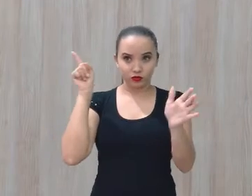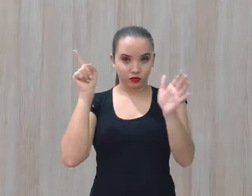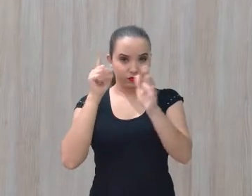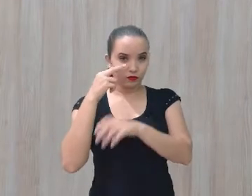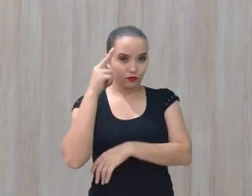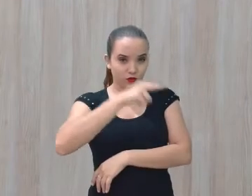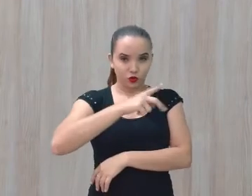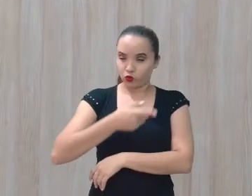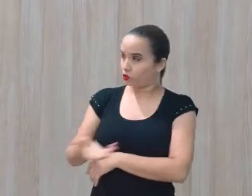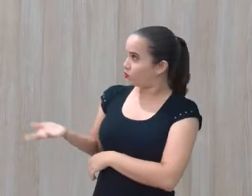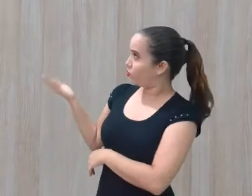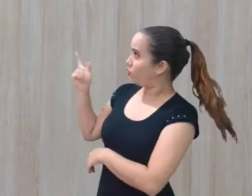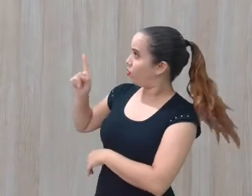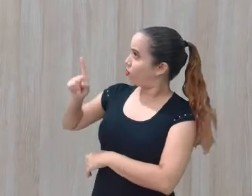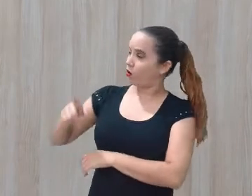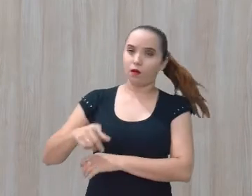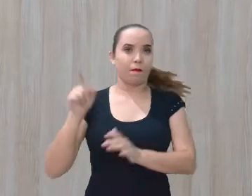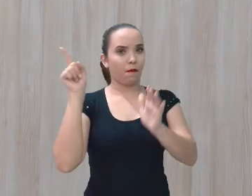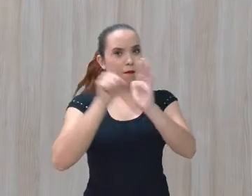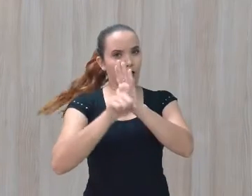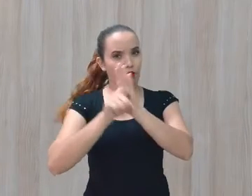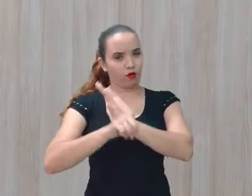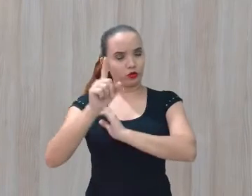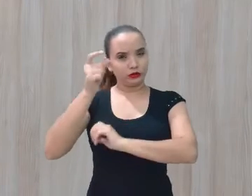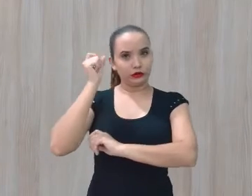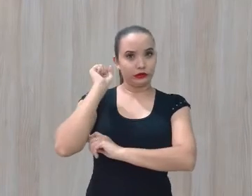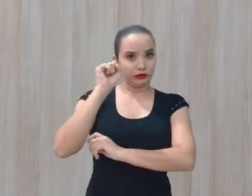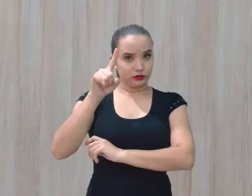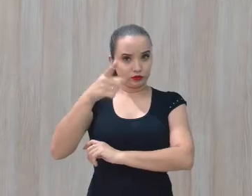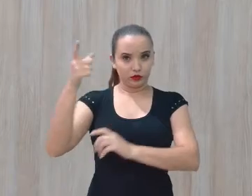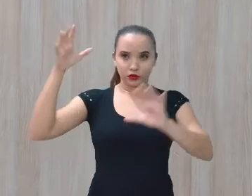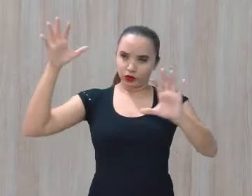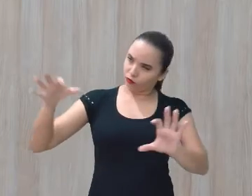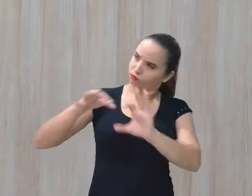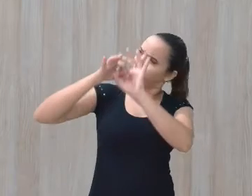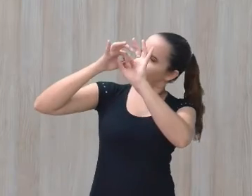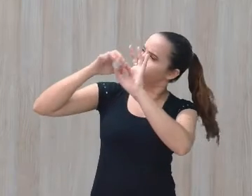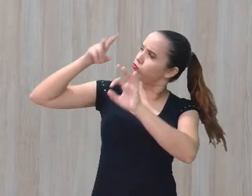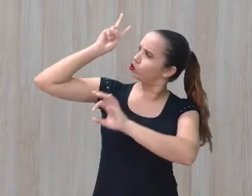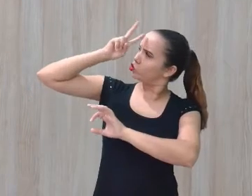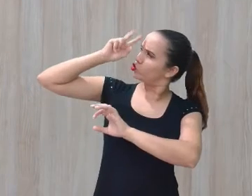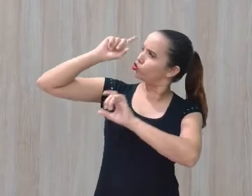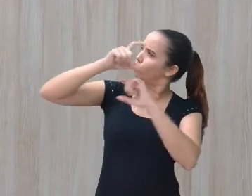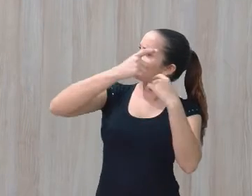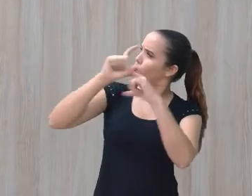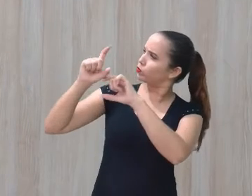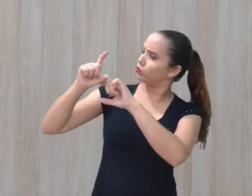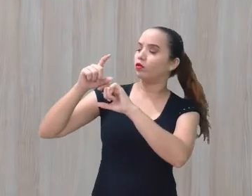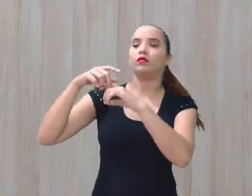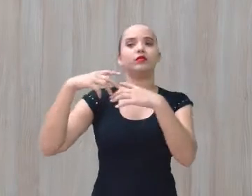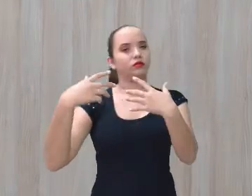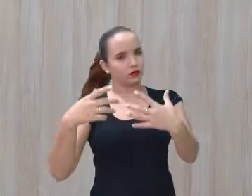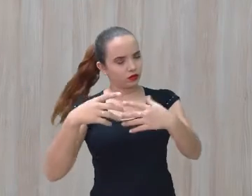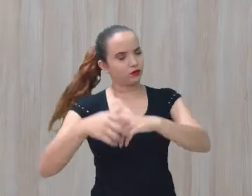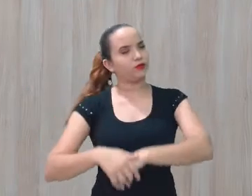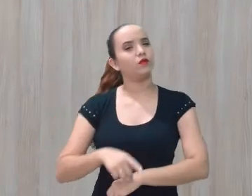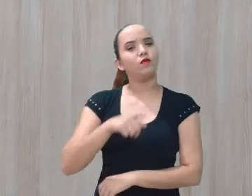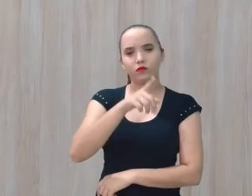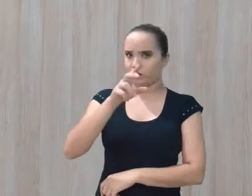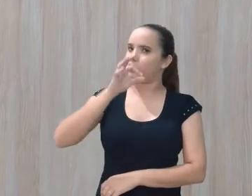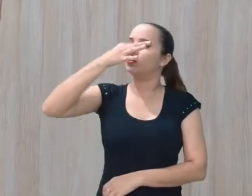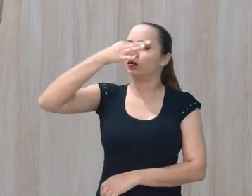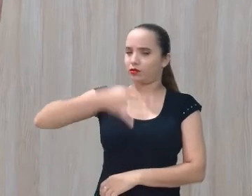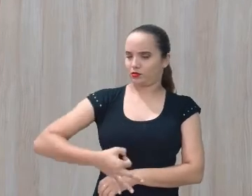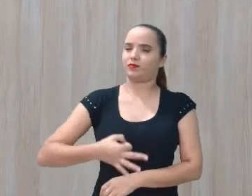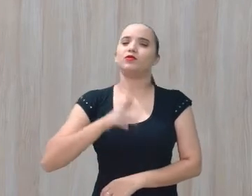pergunta, não é, veio a história em quadrinhos na mente imediatamente, vocês